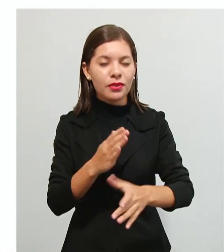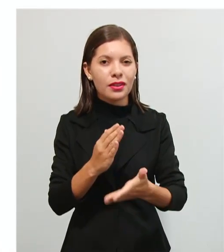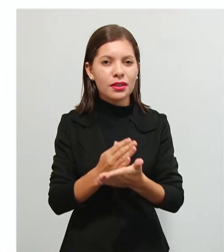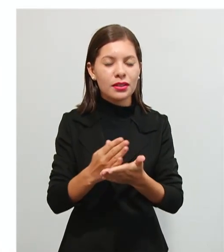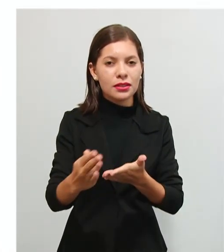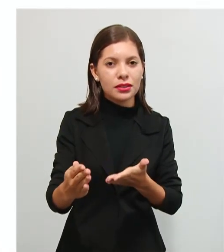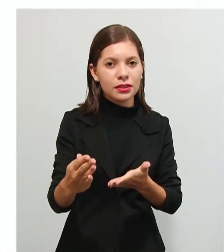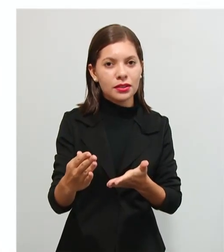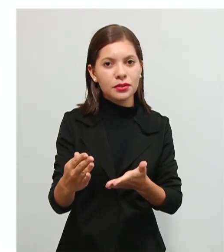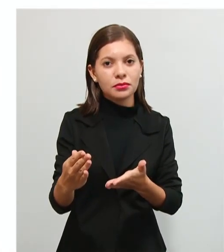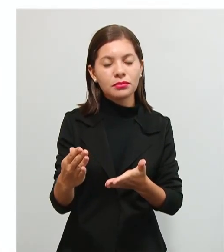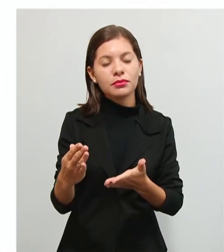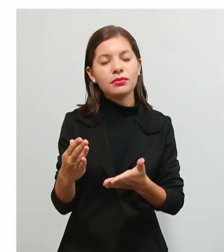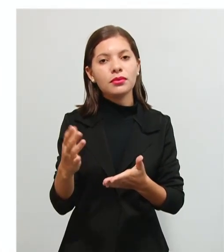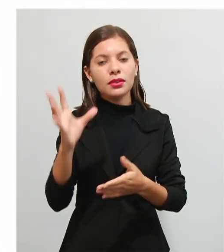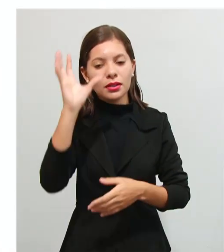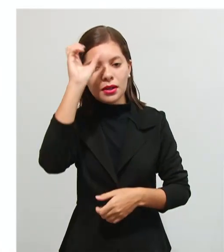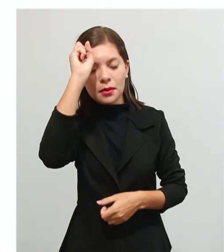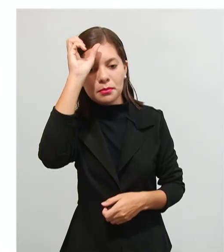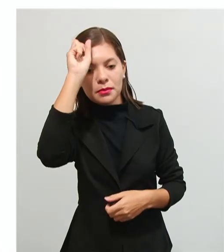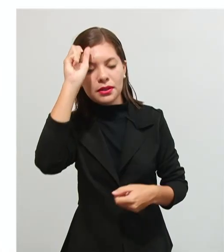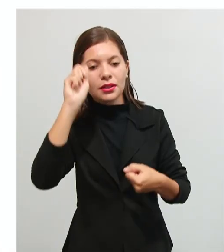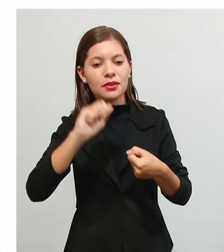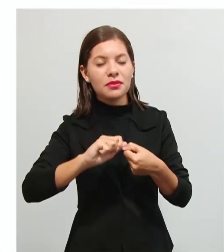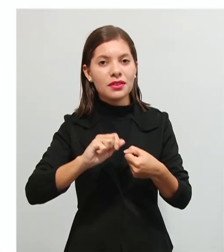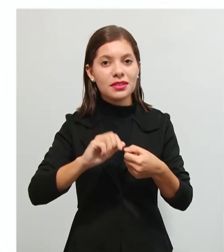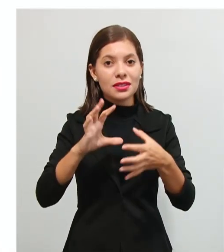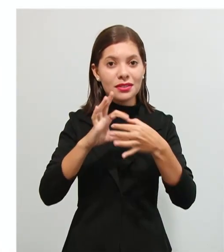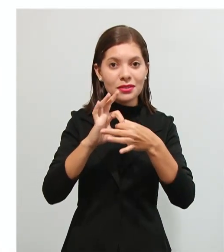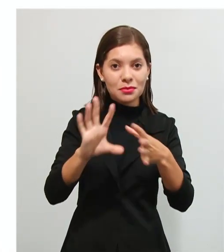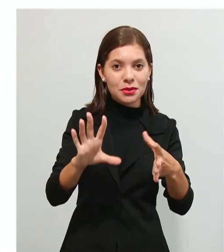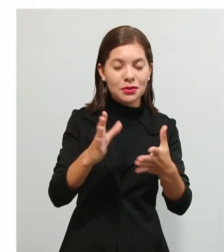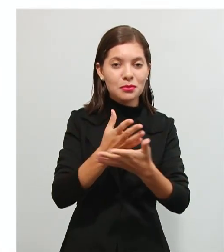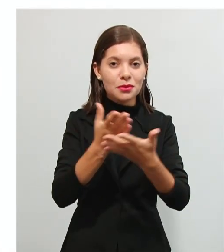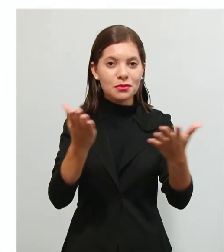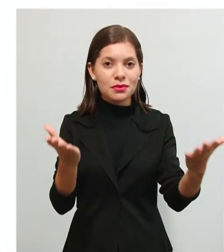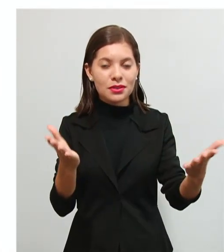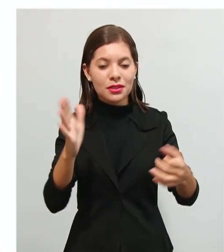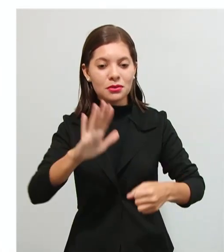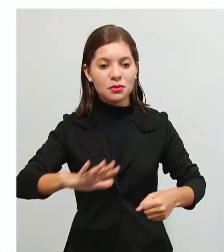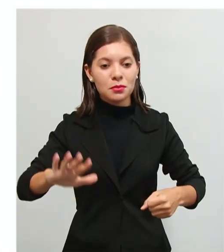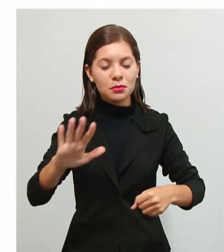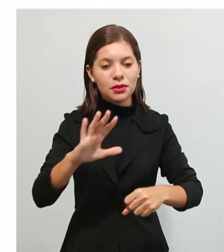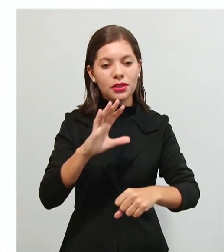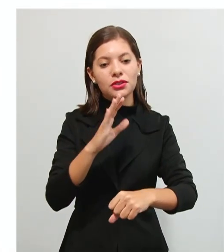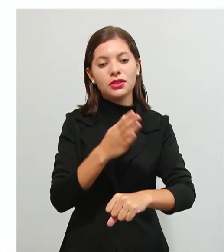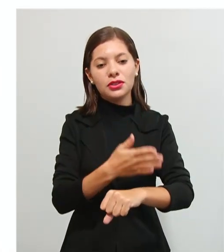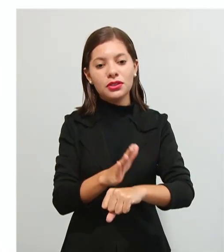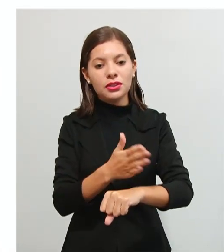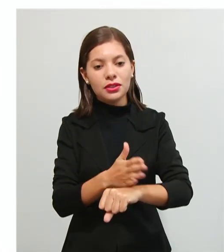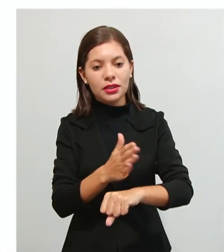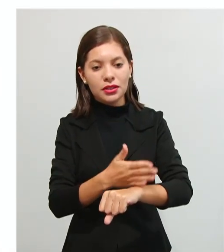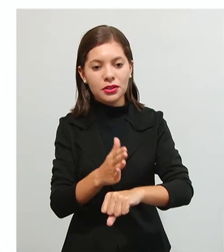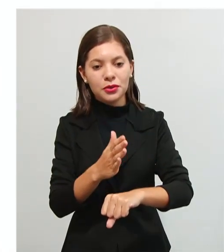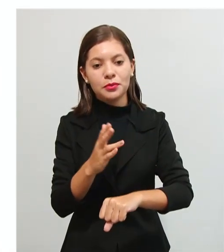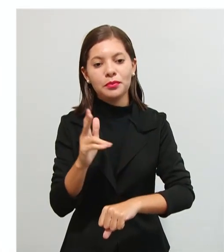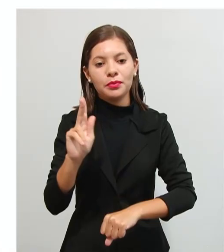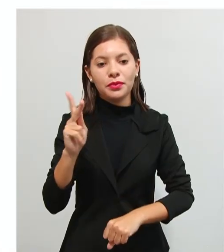lógica de aprender fazendo, foi disponibilizado o ambiente Moodle de teste. Para usá-los, acesse